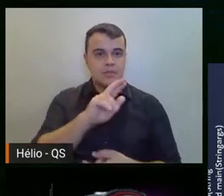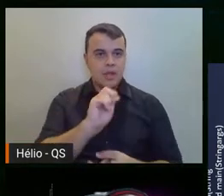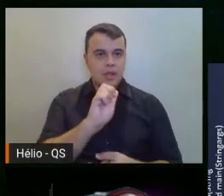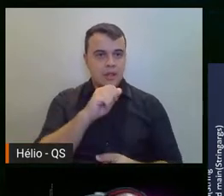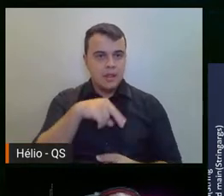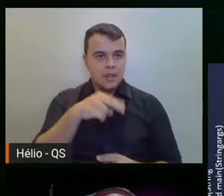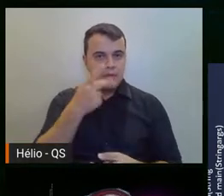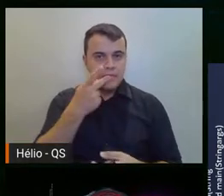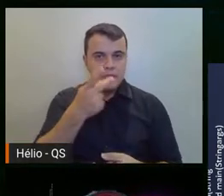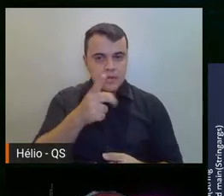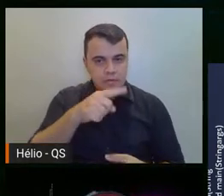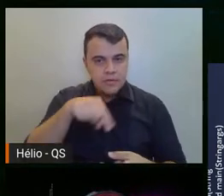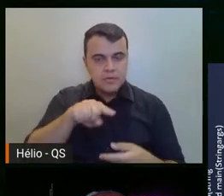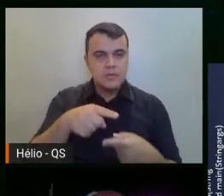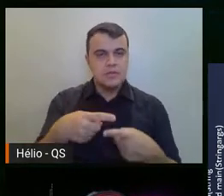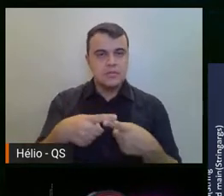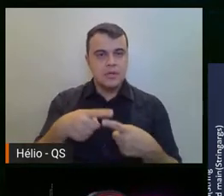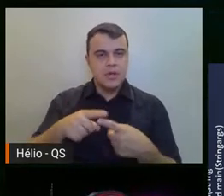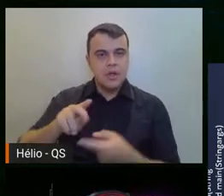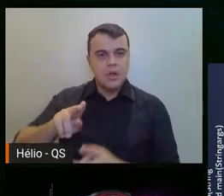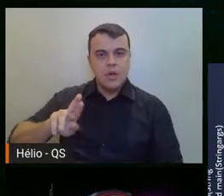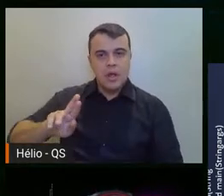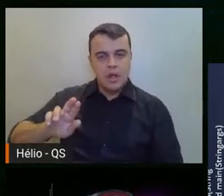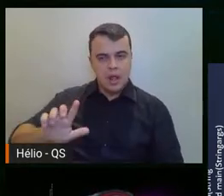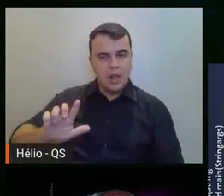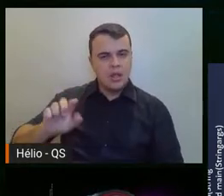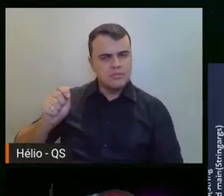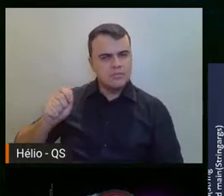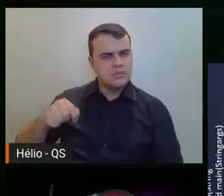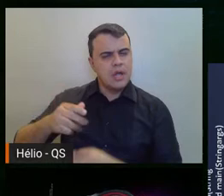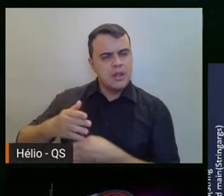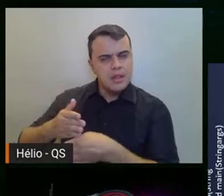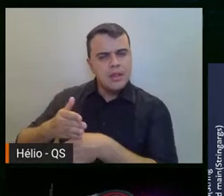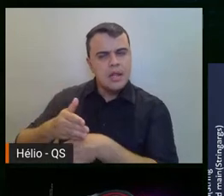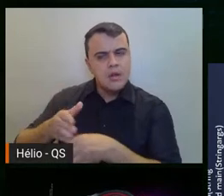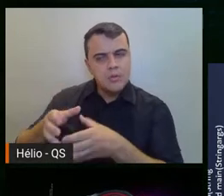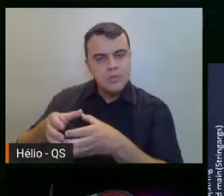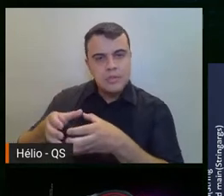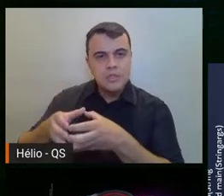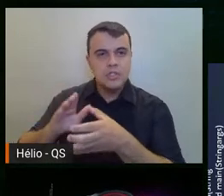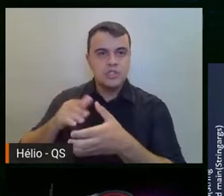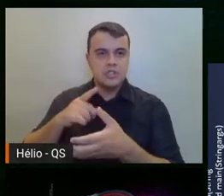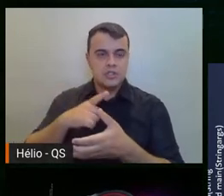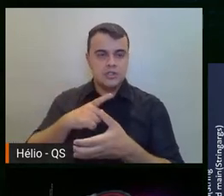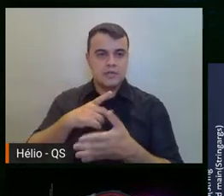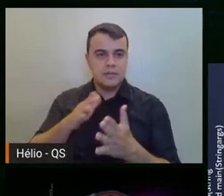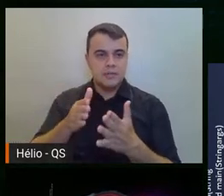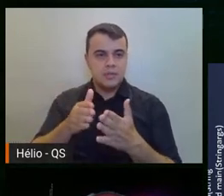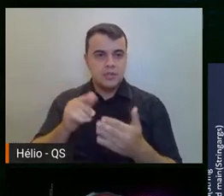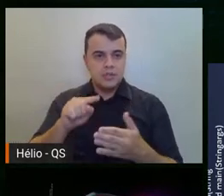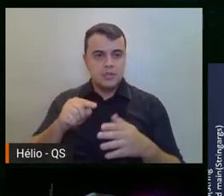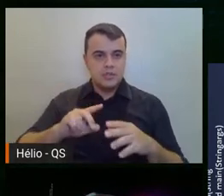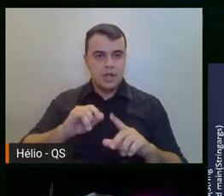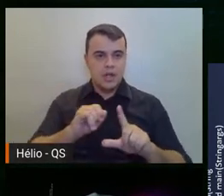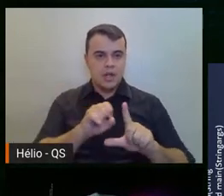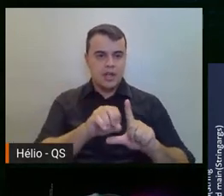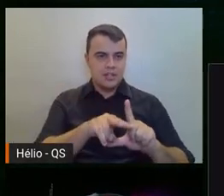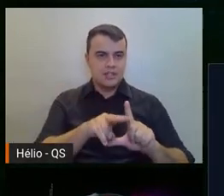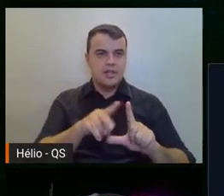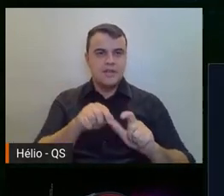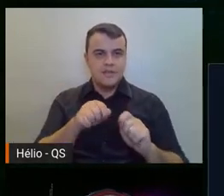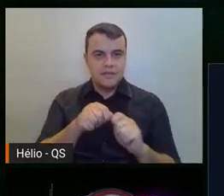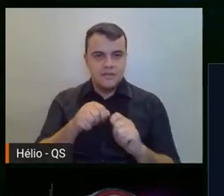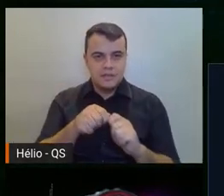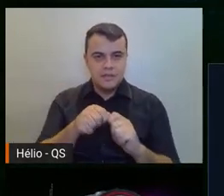para você com vocês aí a URL galera para vocês entrarem na comunidade eu vi que já teve um pessoal pedindo os nossos linkedins a gente vai falar